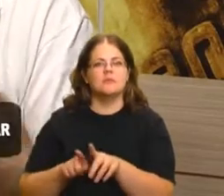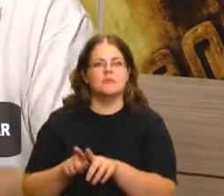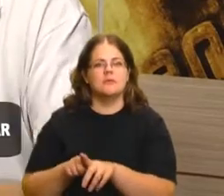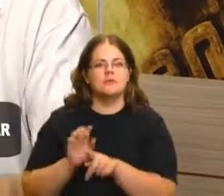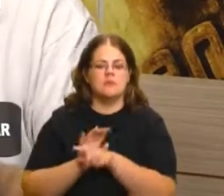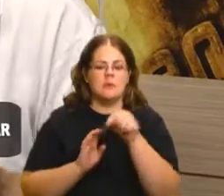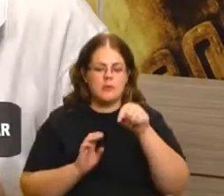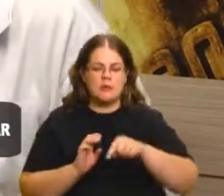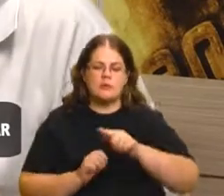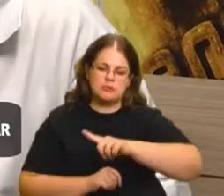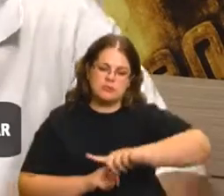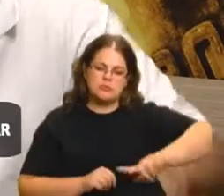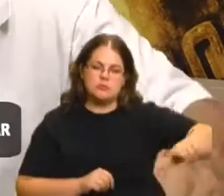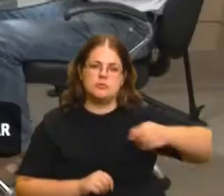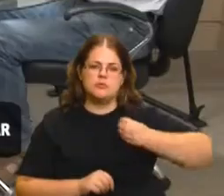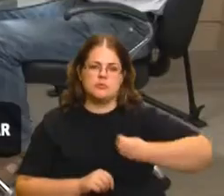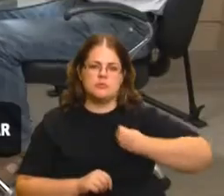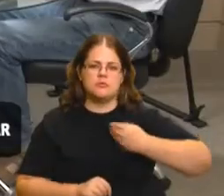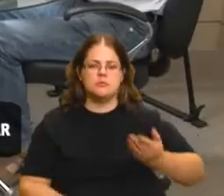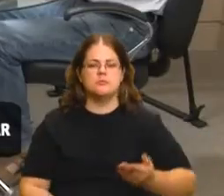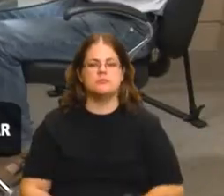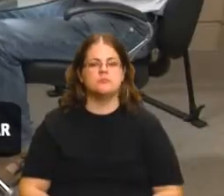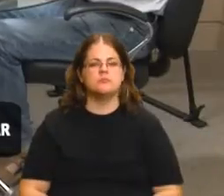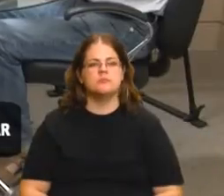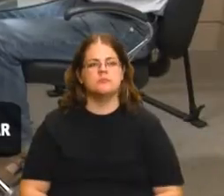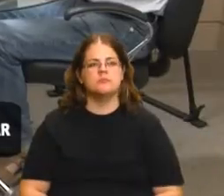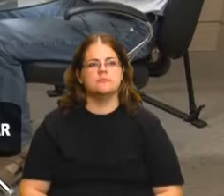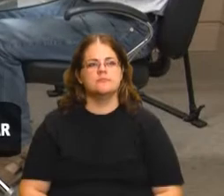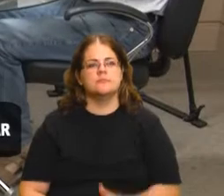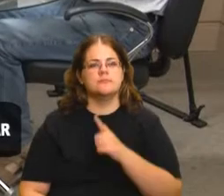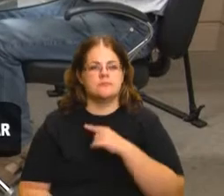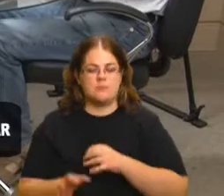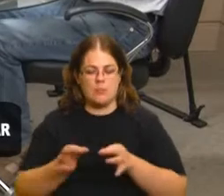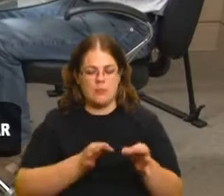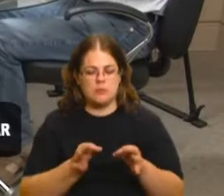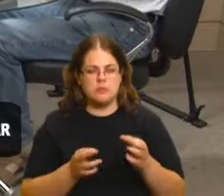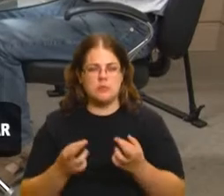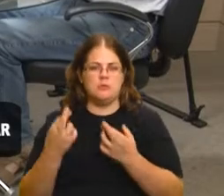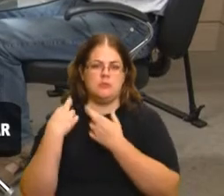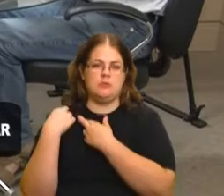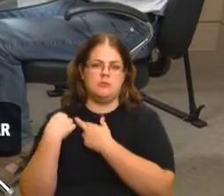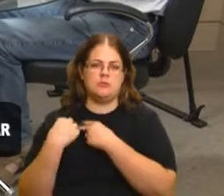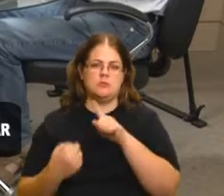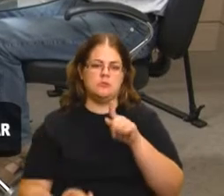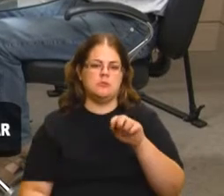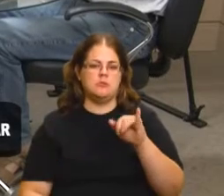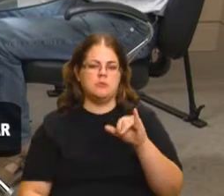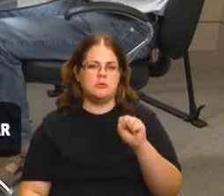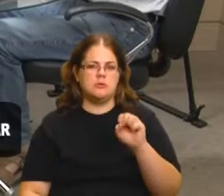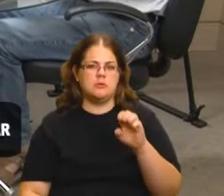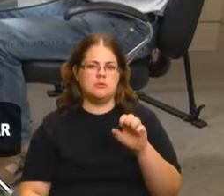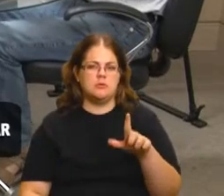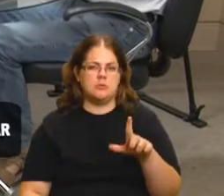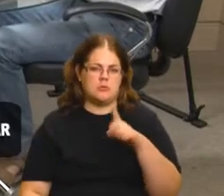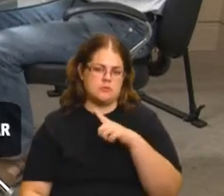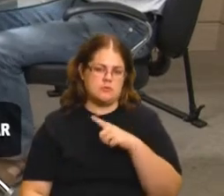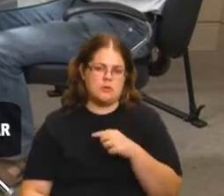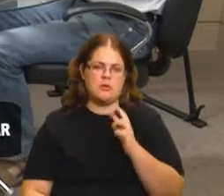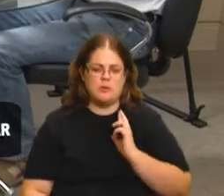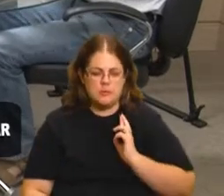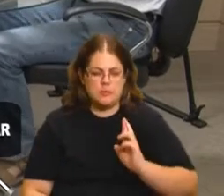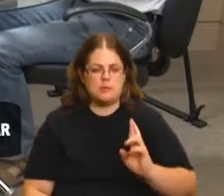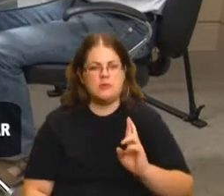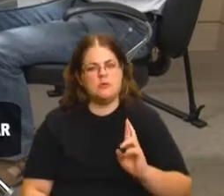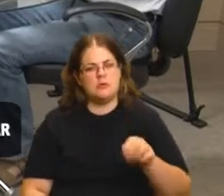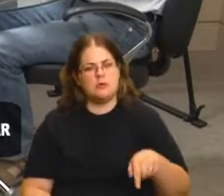do ponto de vista da própria continuidade do regime. Então, existe esse projeto. Certo. E o Geisel é um representante disso, quer dizer, eles